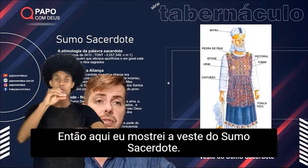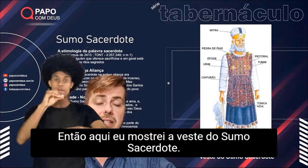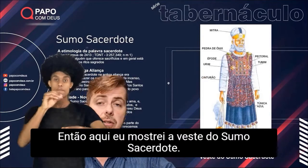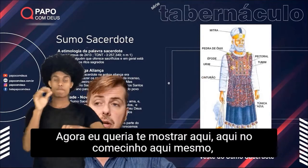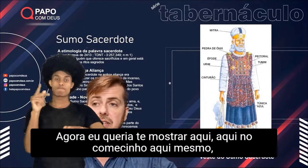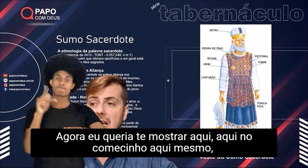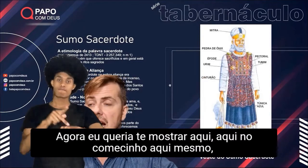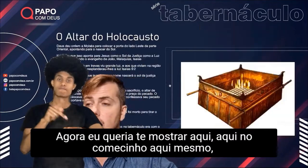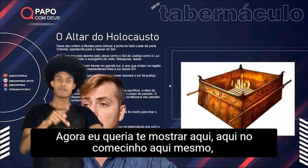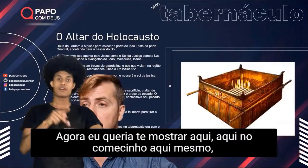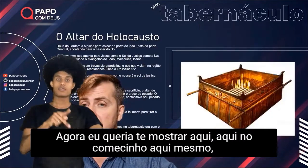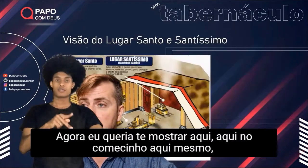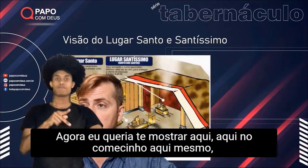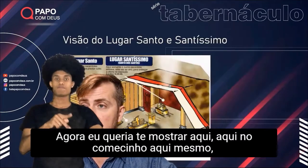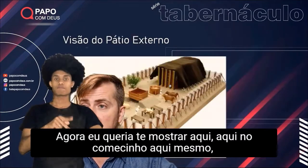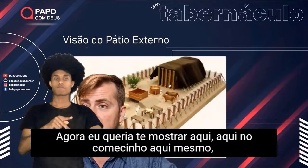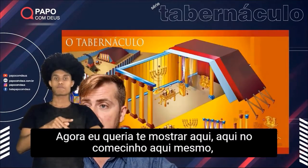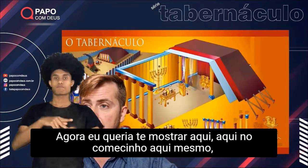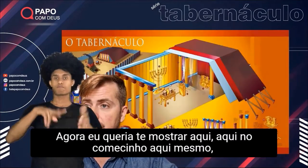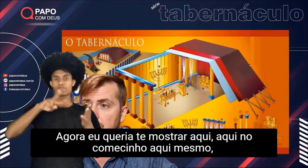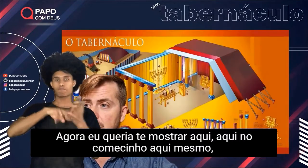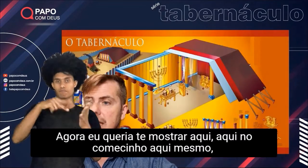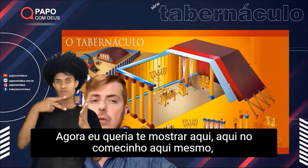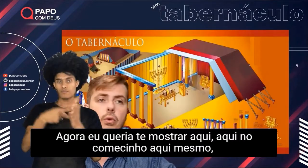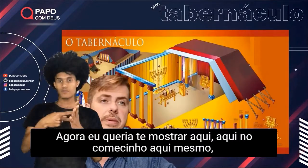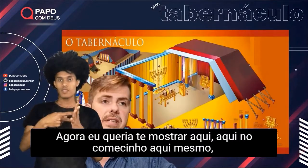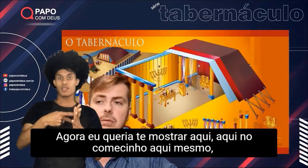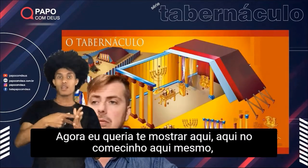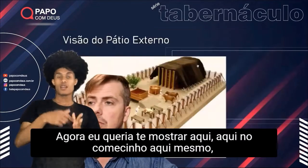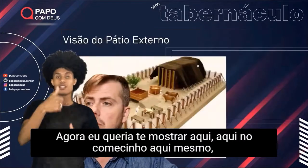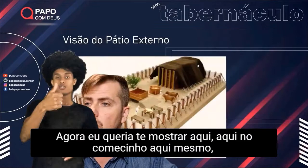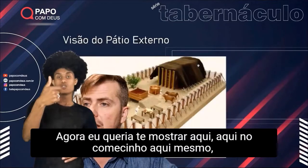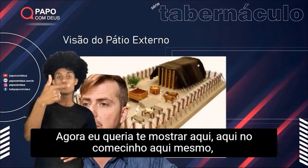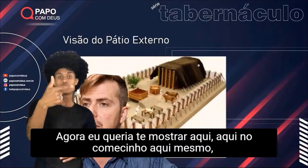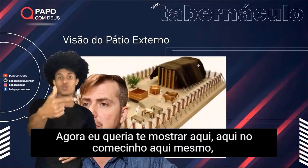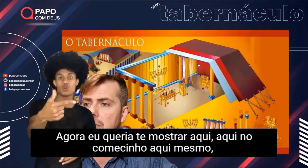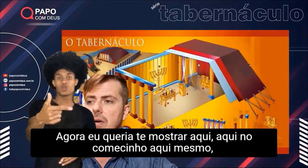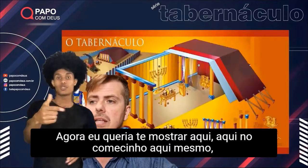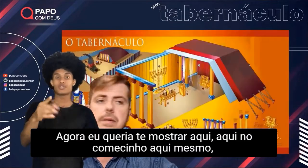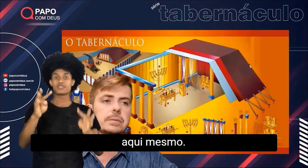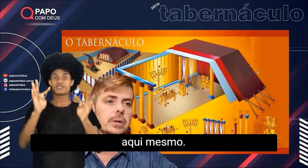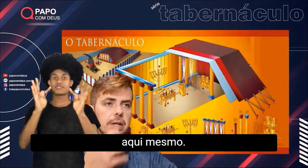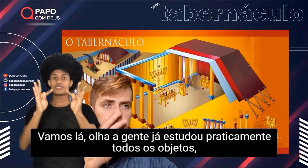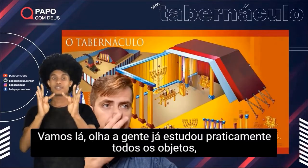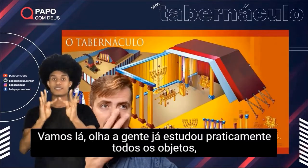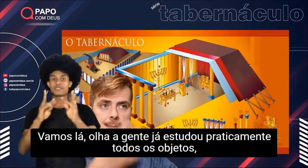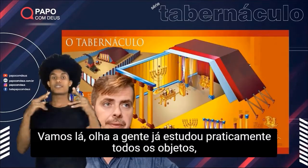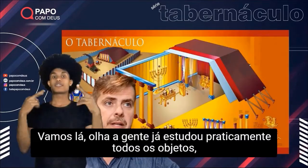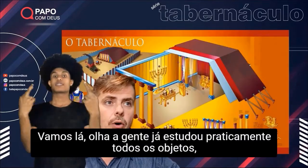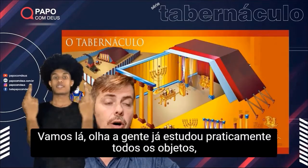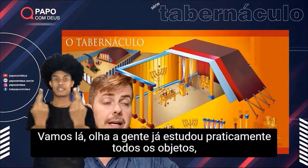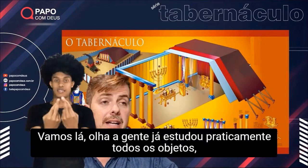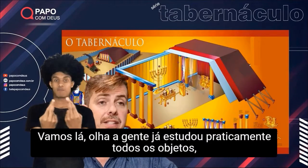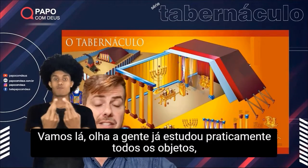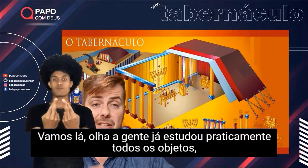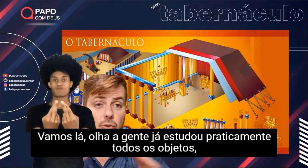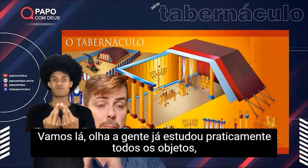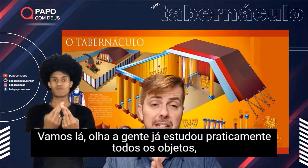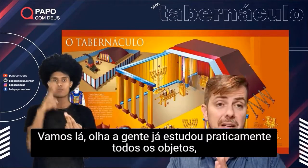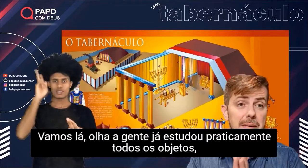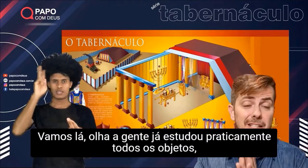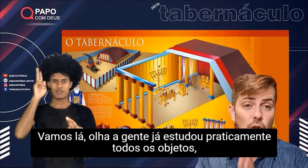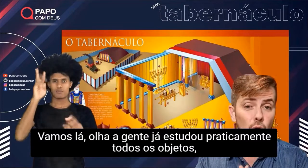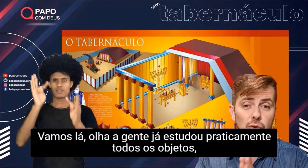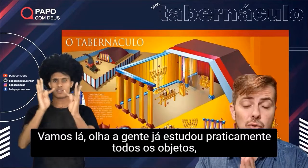do sumo sacerdote. Agora eu queria te mostrar aqui no comecinho, ou aqui mesmo, não, aqui mesmo. Vamos lá. Olha, a gente já